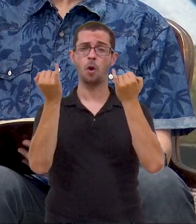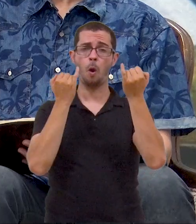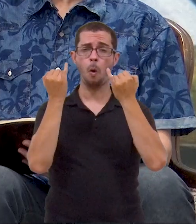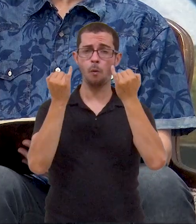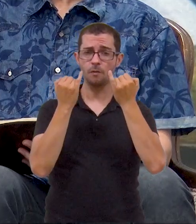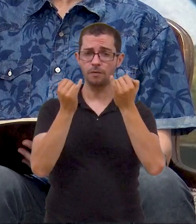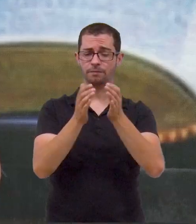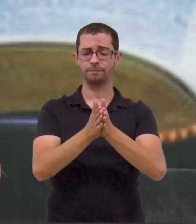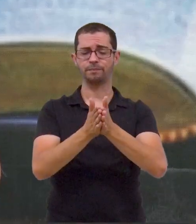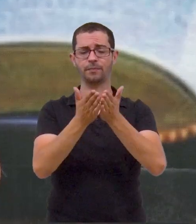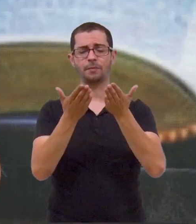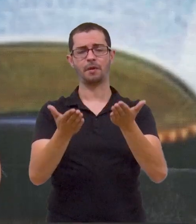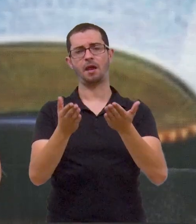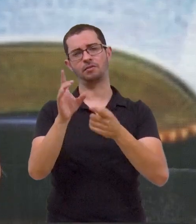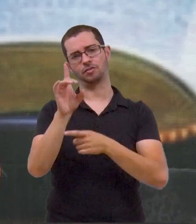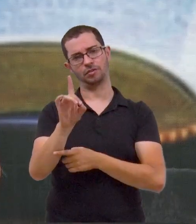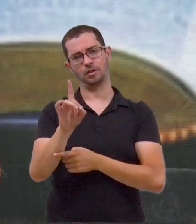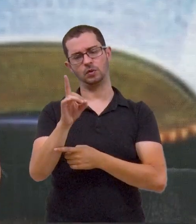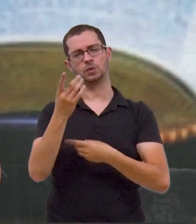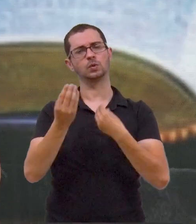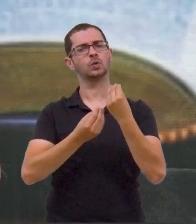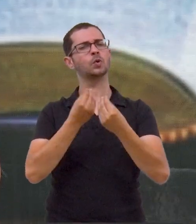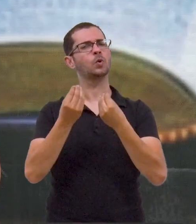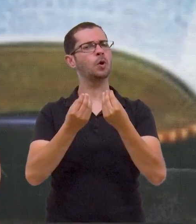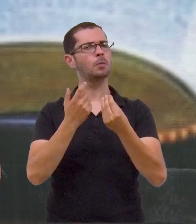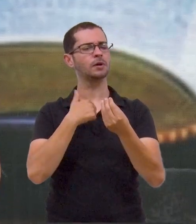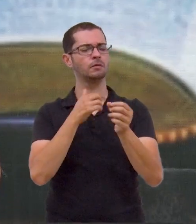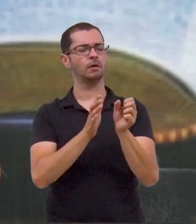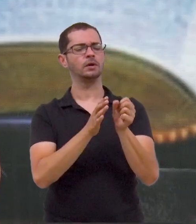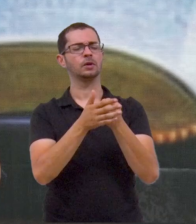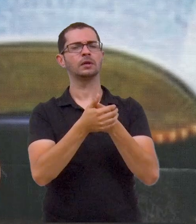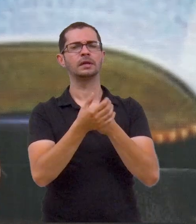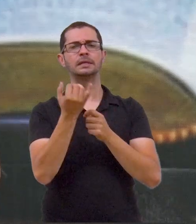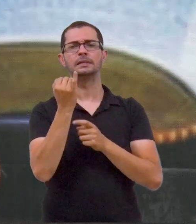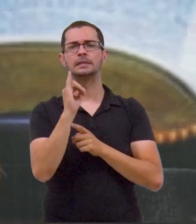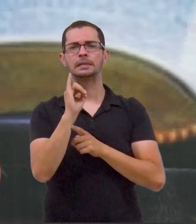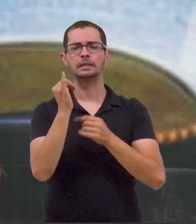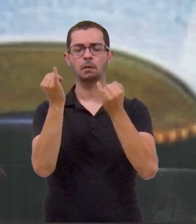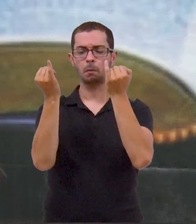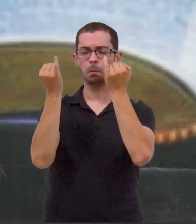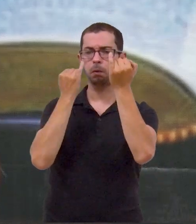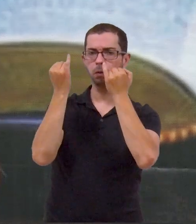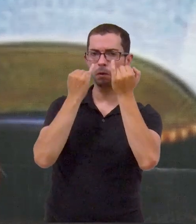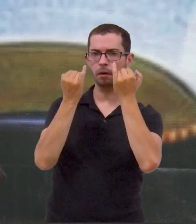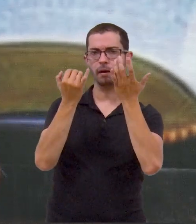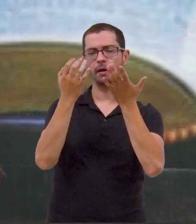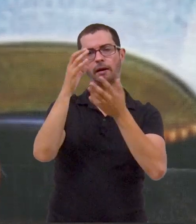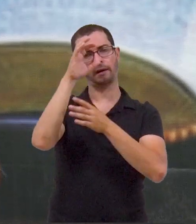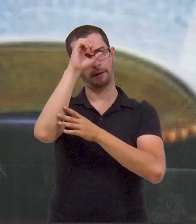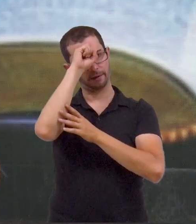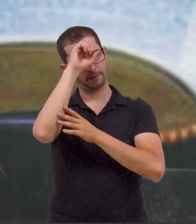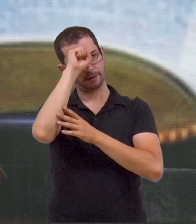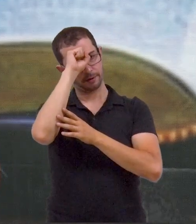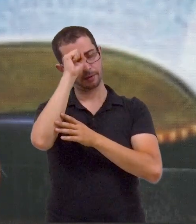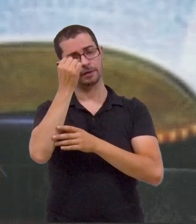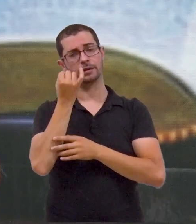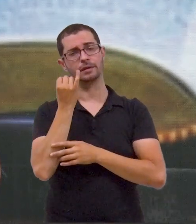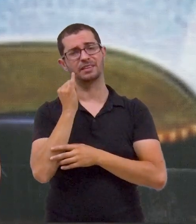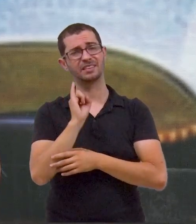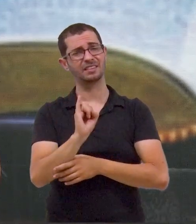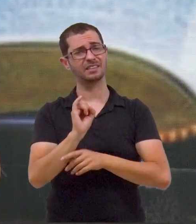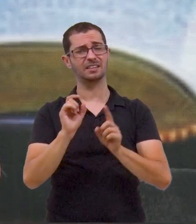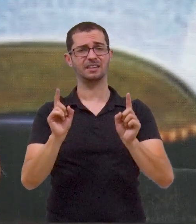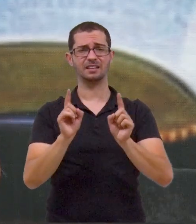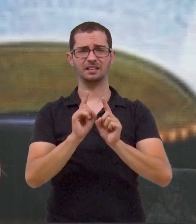escaparemos nós se não ouvirmos, se não acuirmos, se não